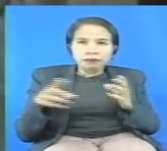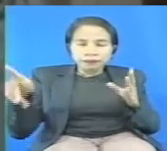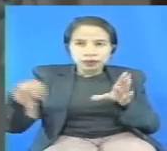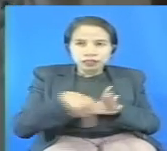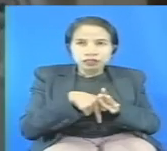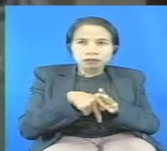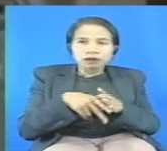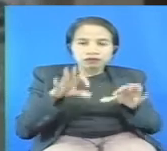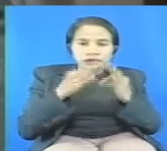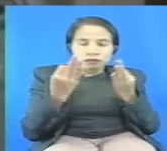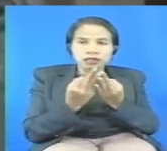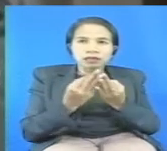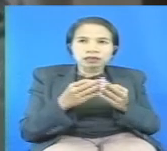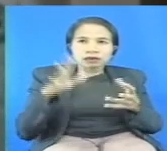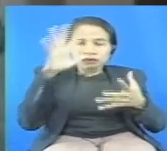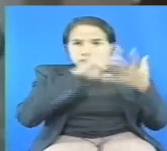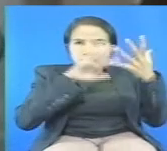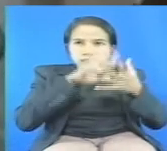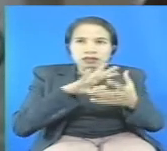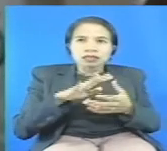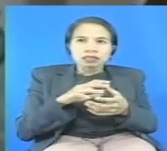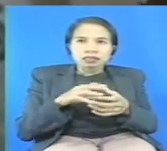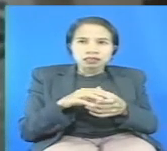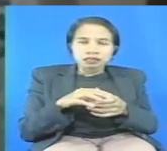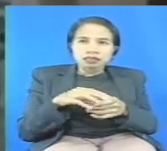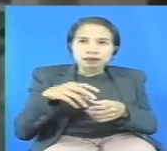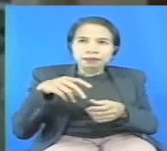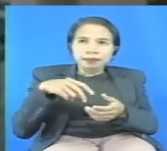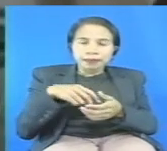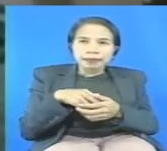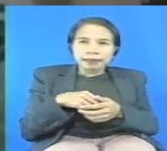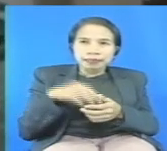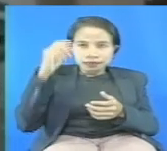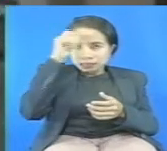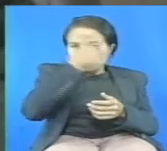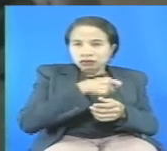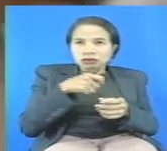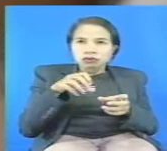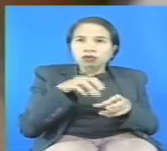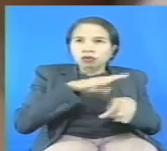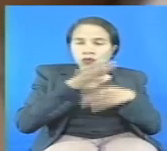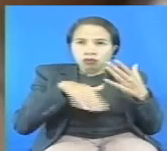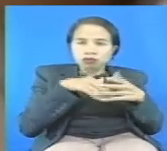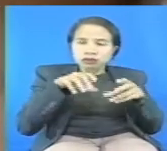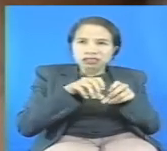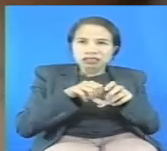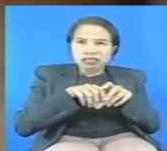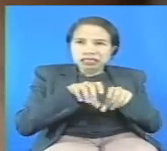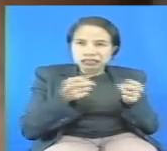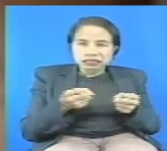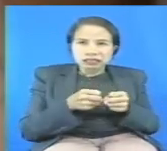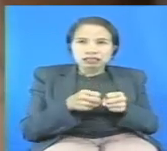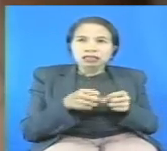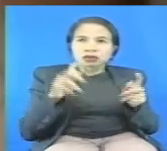na festa graduação no motor para ela. Suspeito na rua, ba nau, no sobuhoto body, inclui